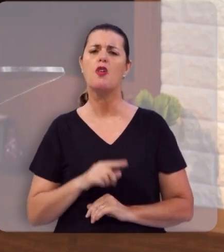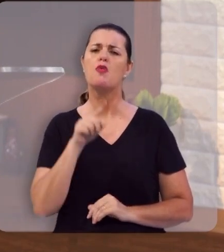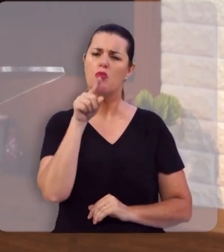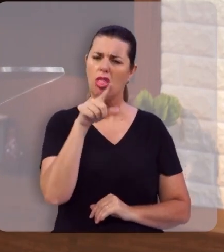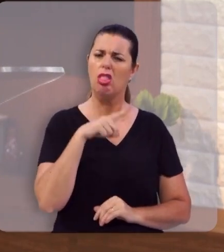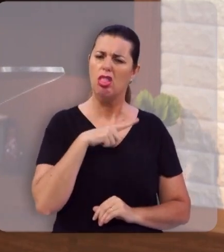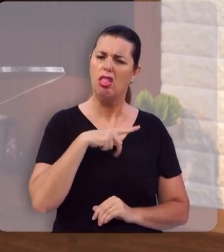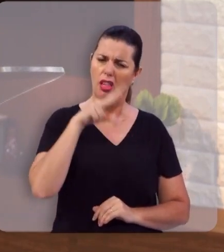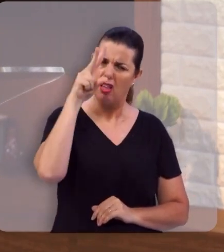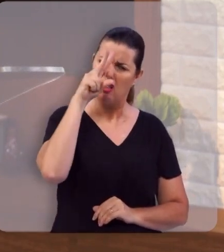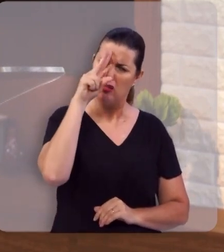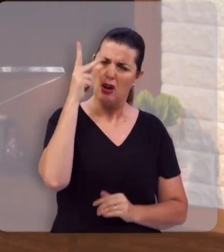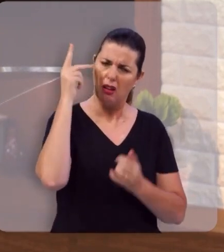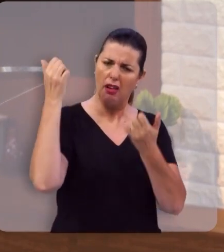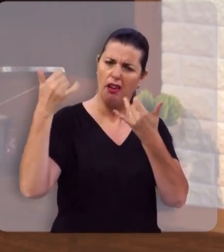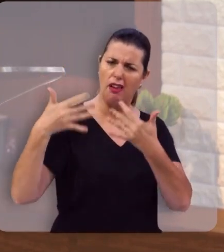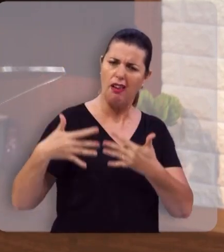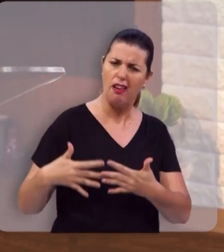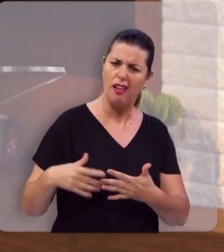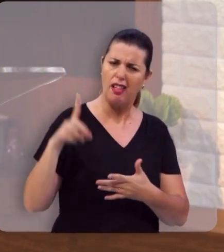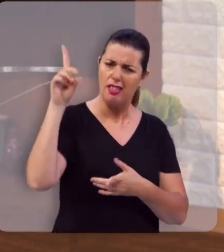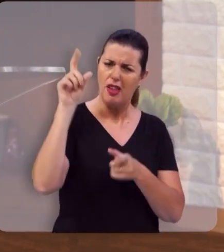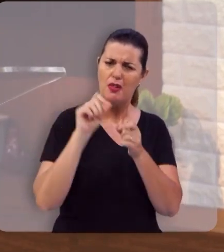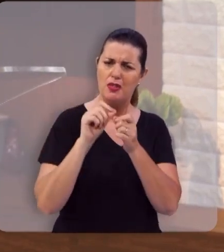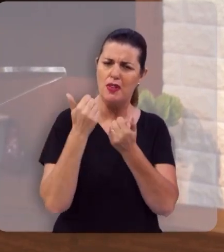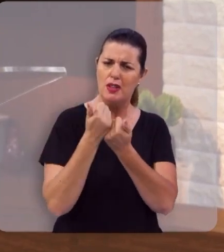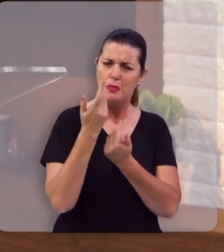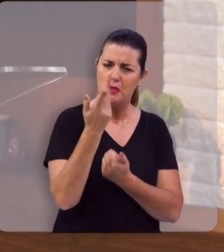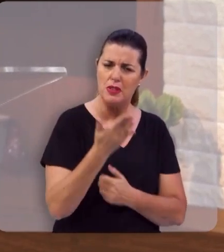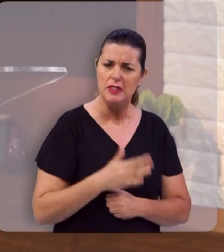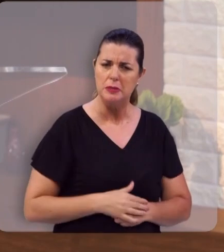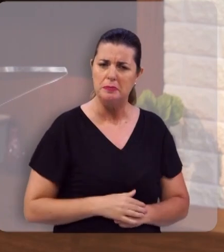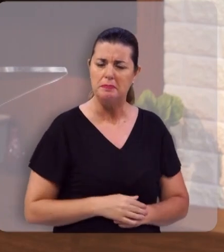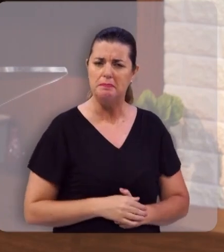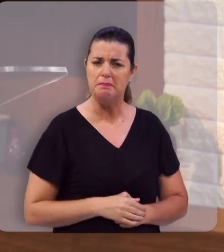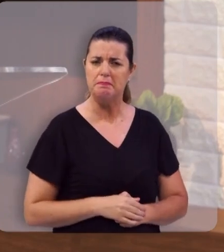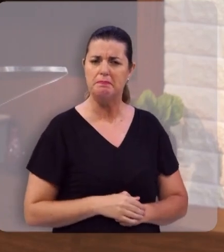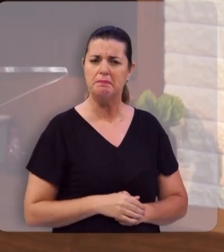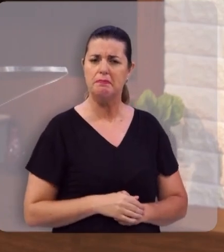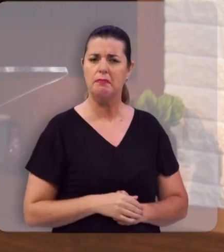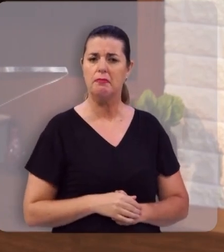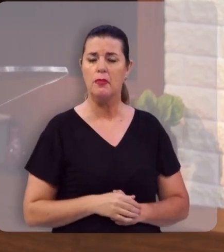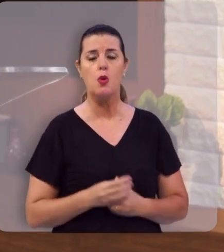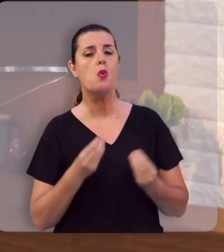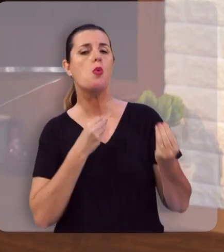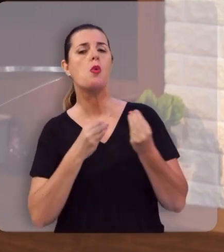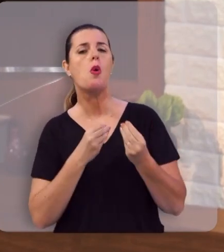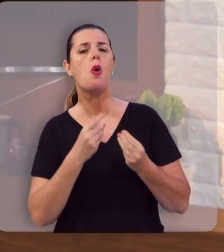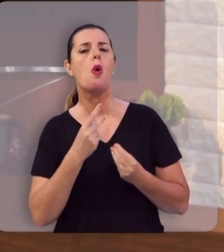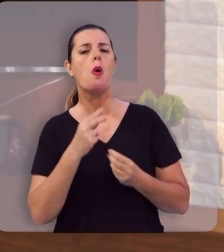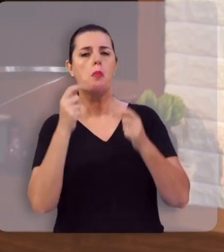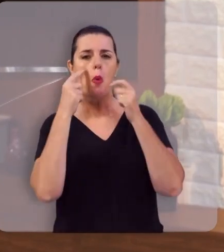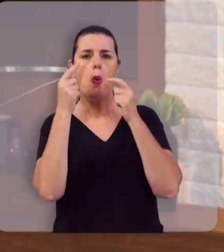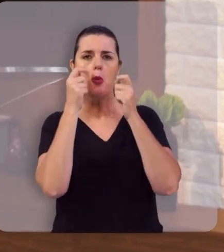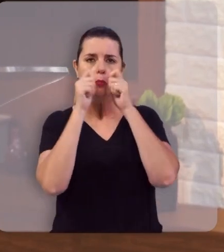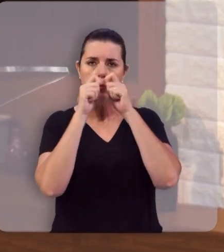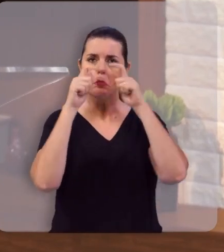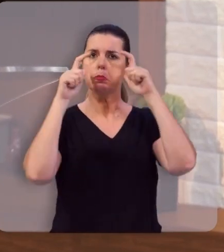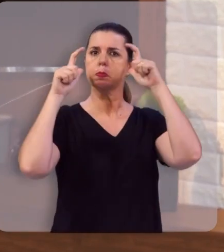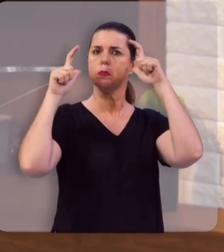você tem uma história para contar do que Deus fez na sua vida? De como seus olhos foram